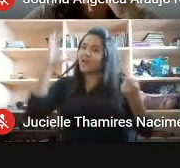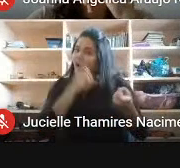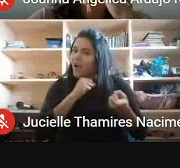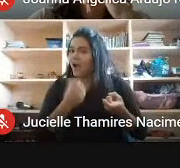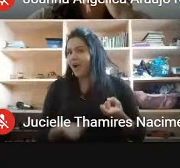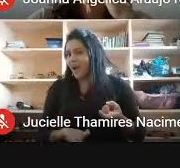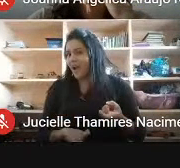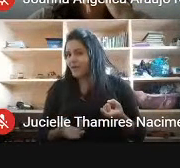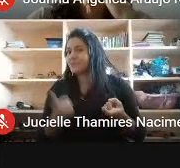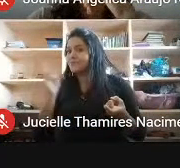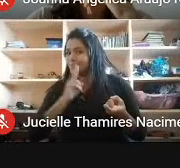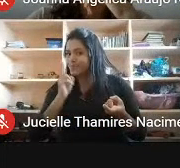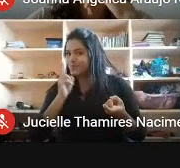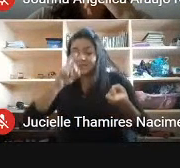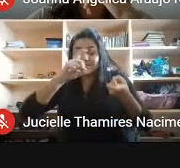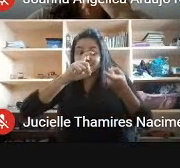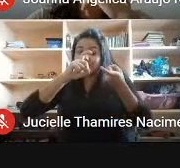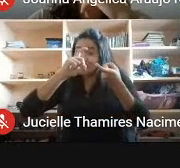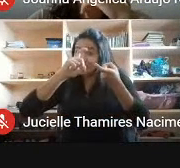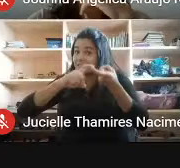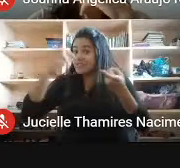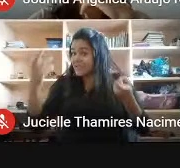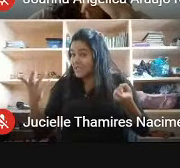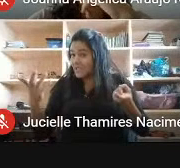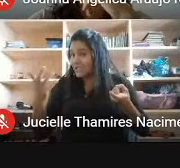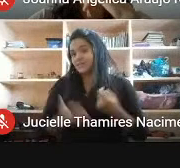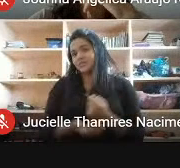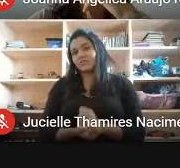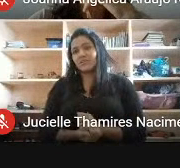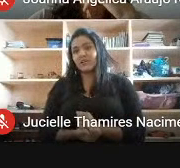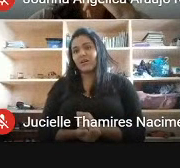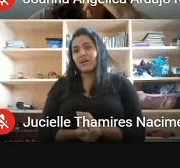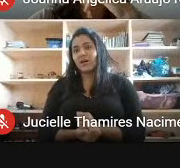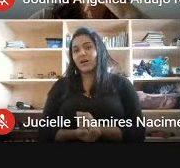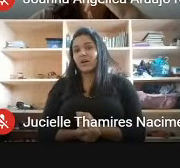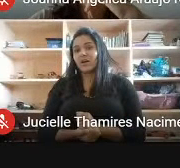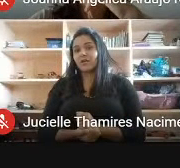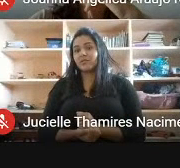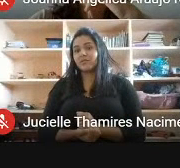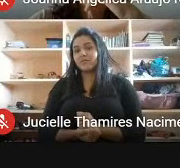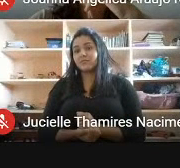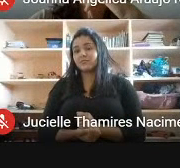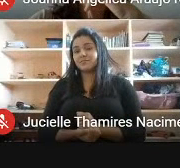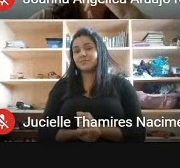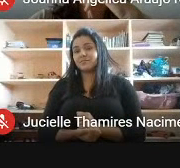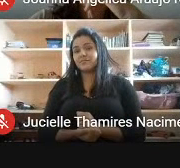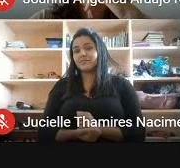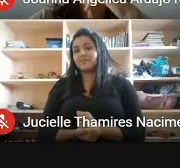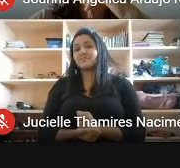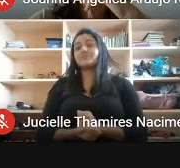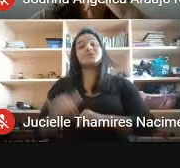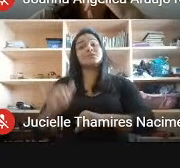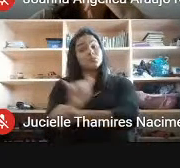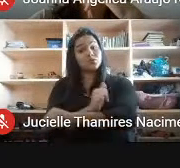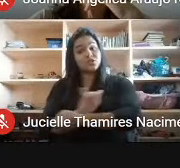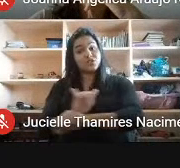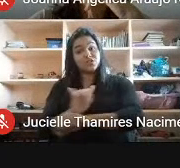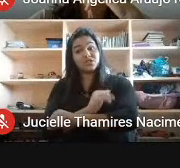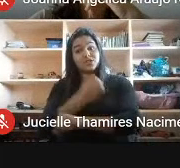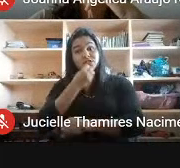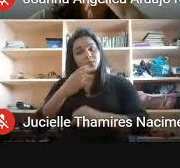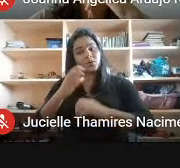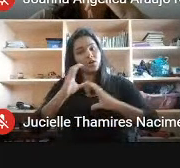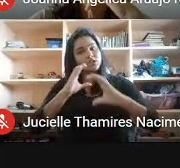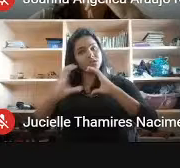ser este o grande problema, né? Mas ela pode até muito mais colocar do que eu, a Joana. Mas esses